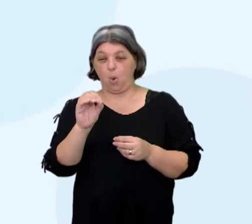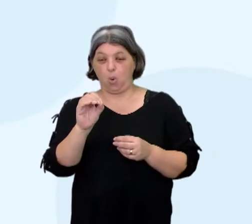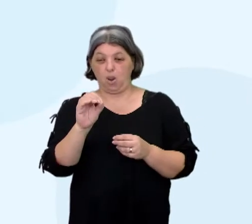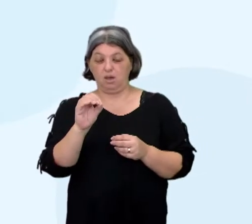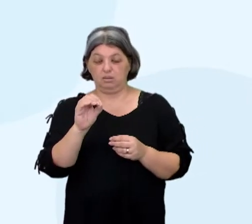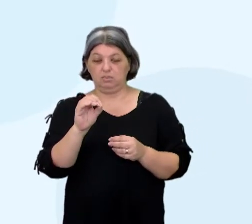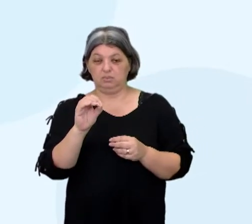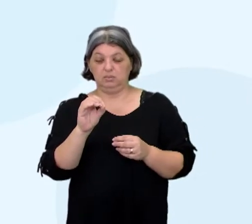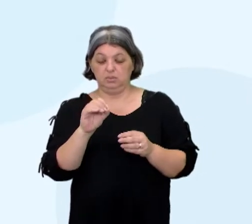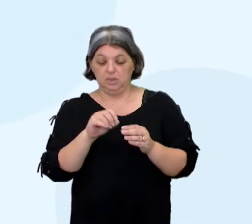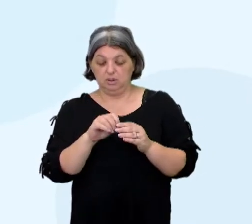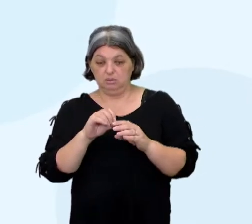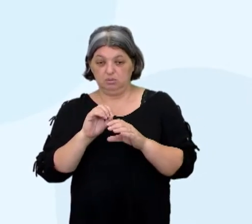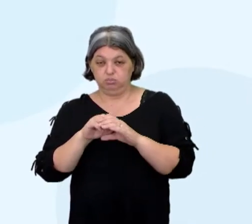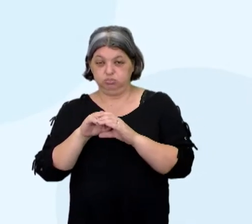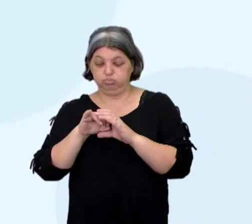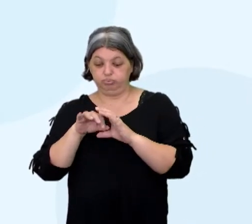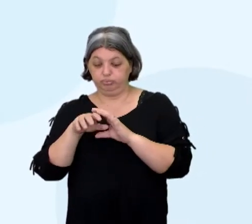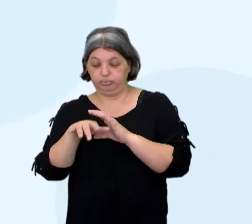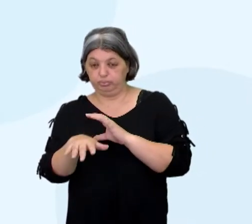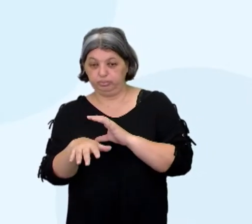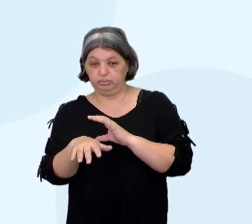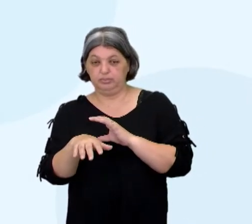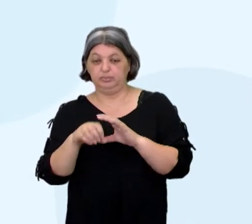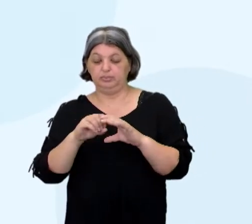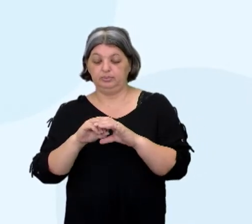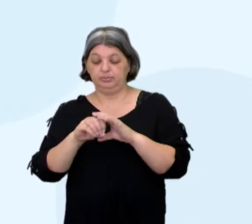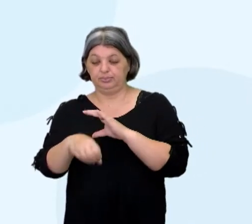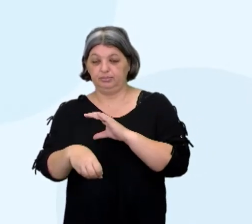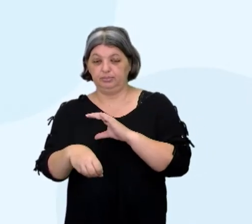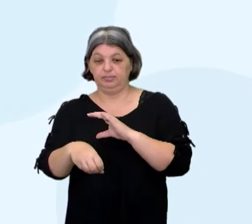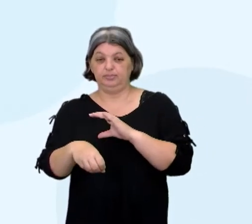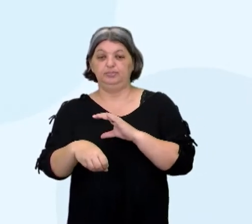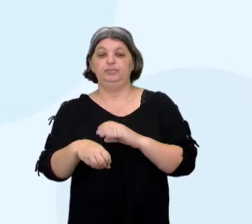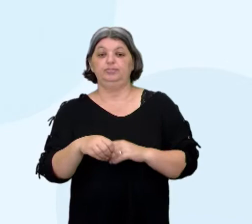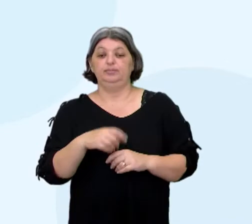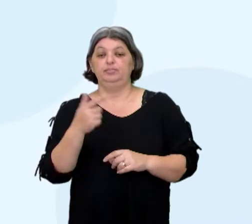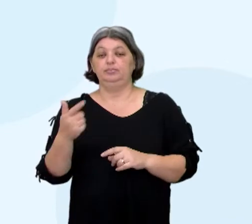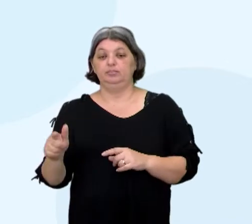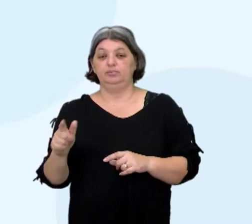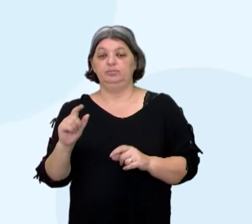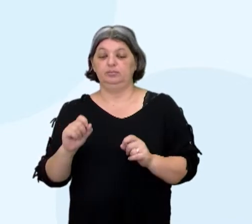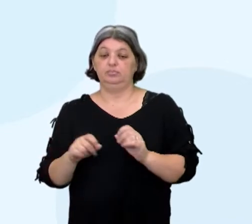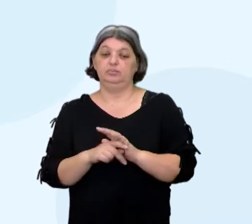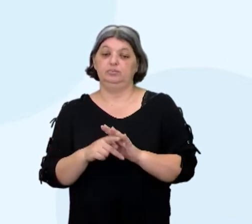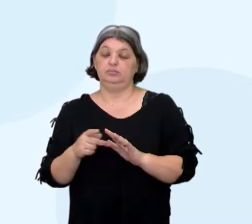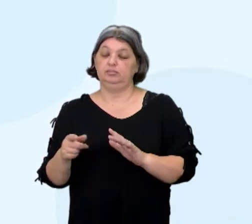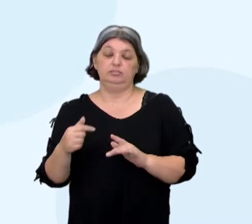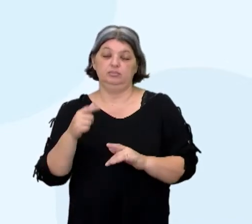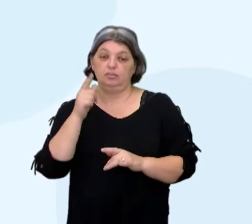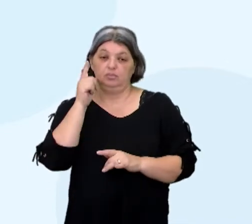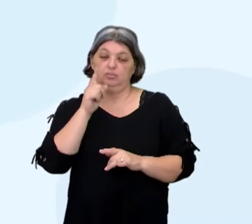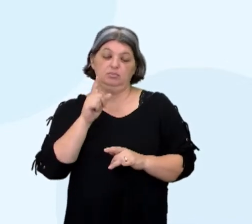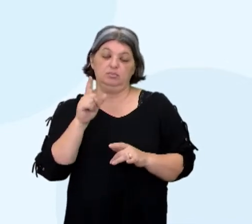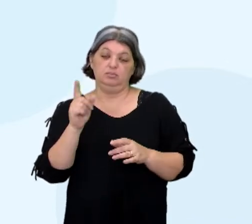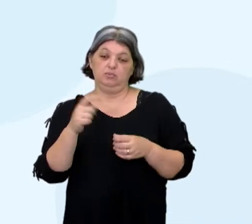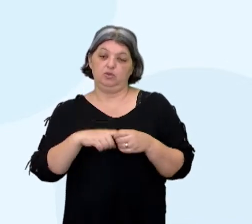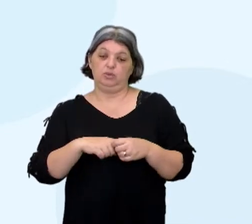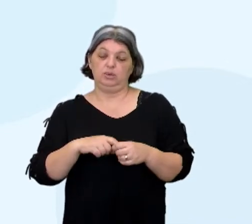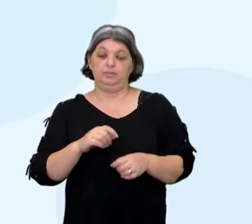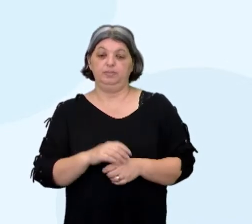seguida o aparelho se fechava, né, para as outras bolas não entrar nas outras bocas de dragões aí, tá certo? E é